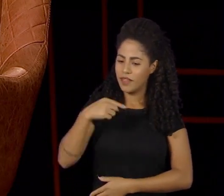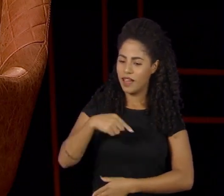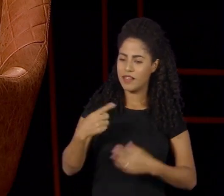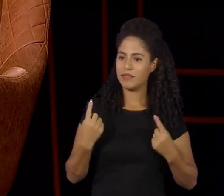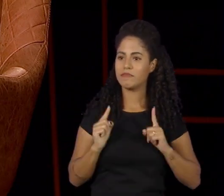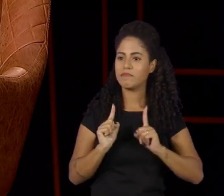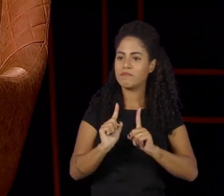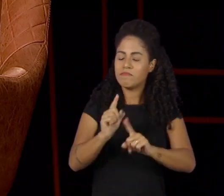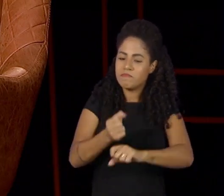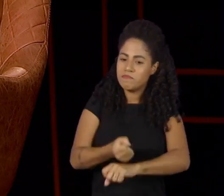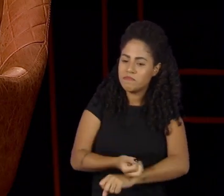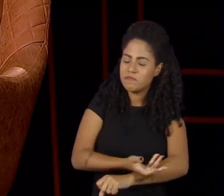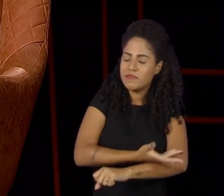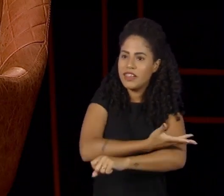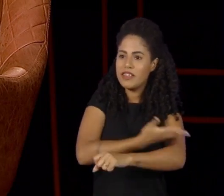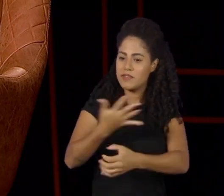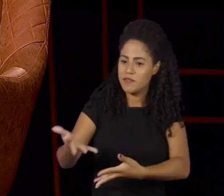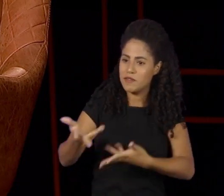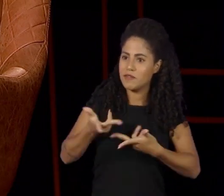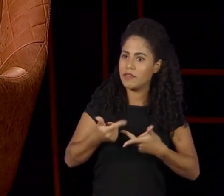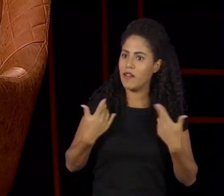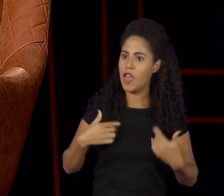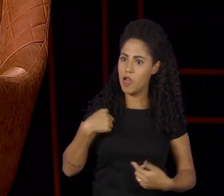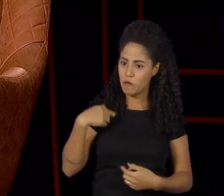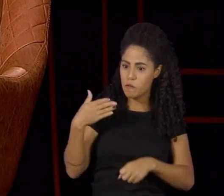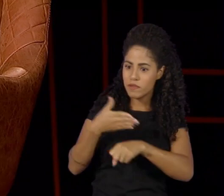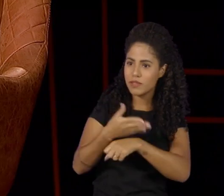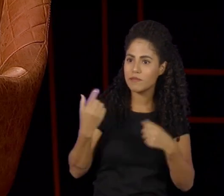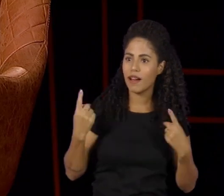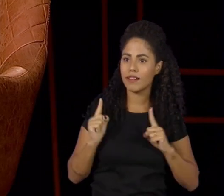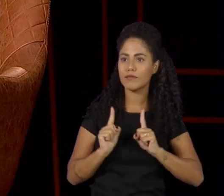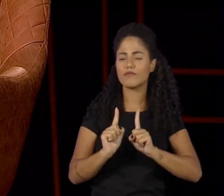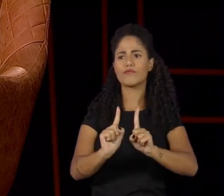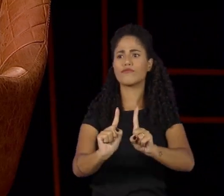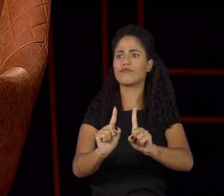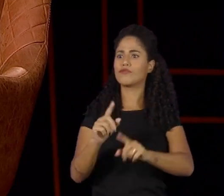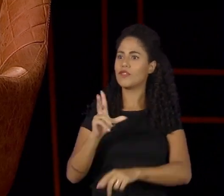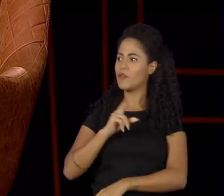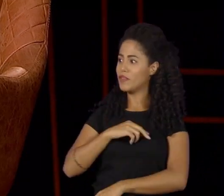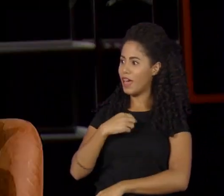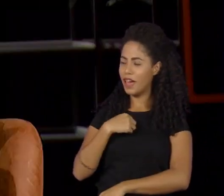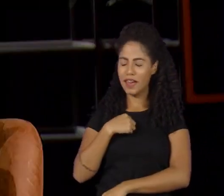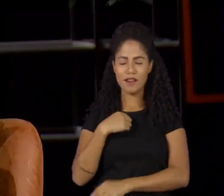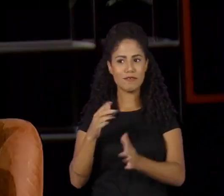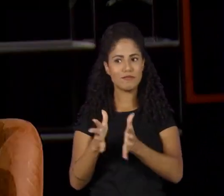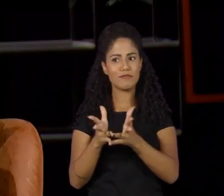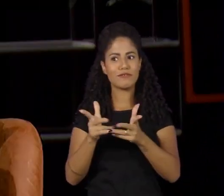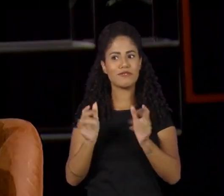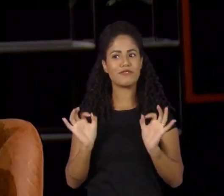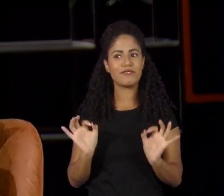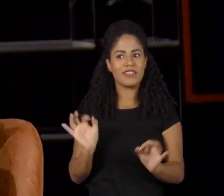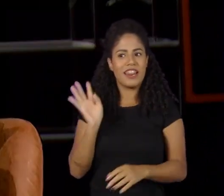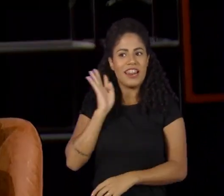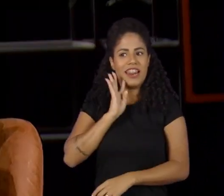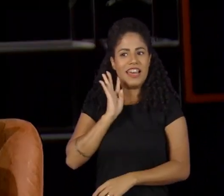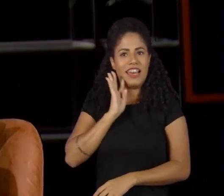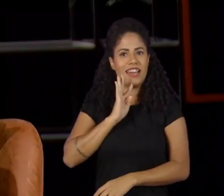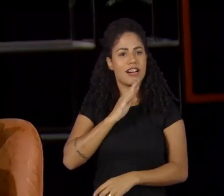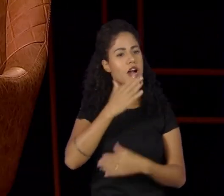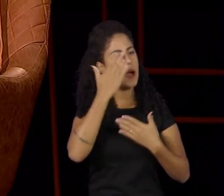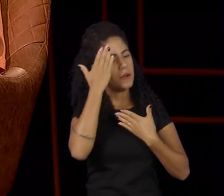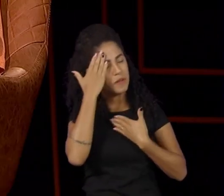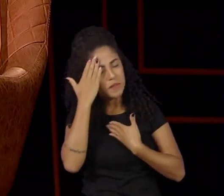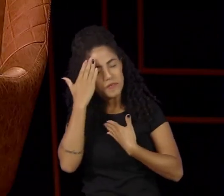Fiquei emocionado quando fui convidado a fazer o persona. Falei, eu vou fazer, que maravilha. Maravilha. Muito obrigado, eu